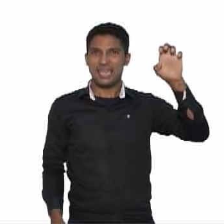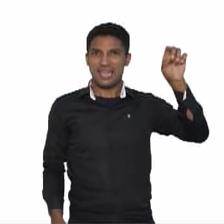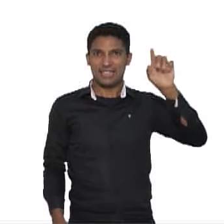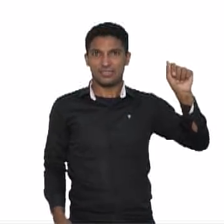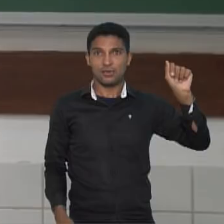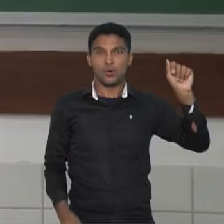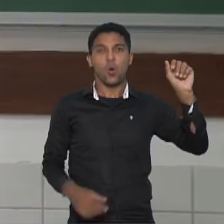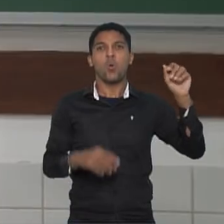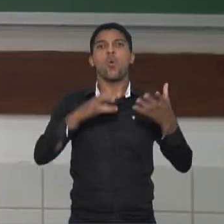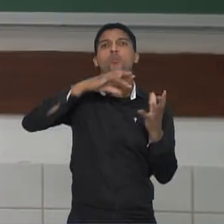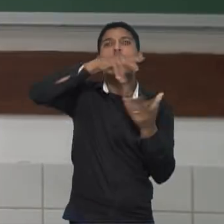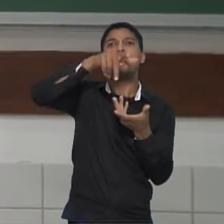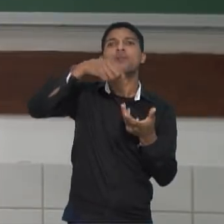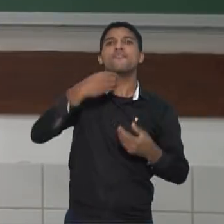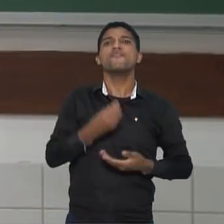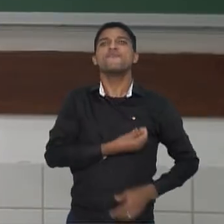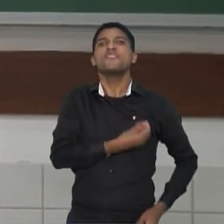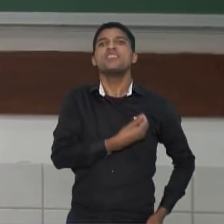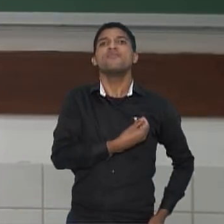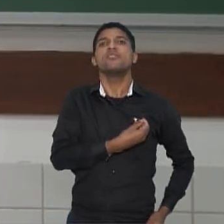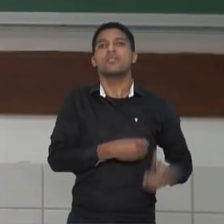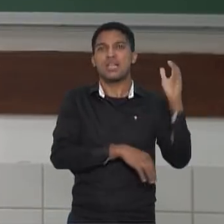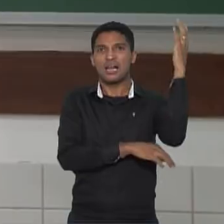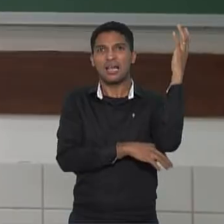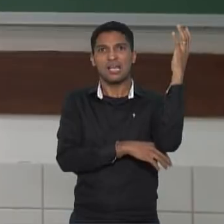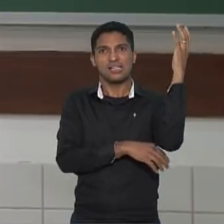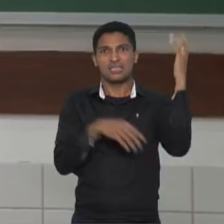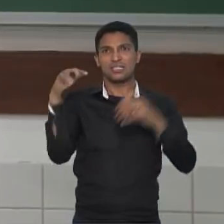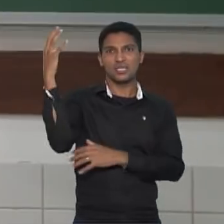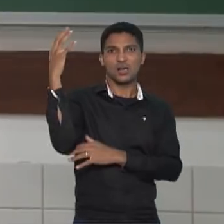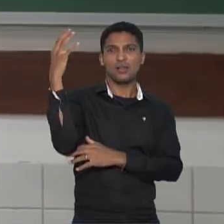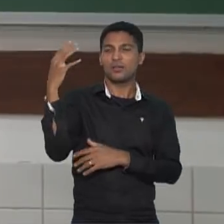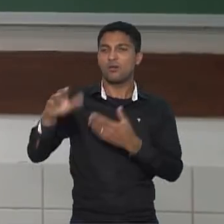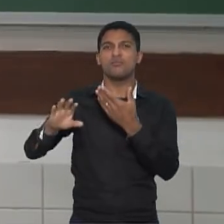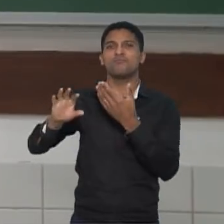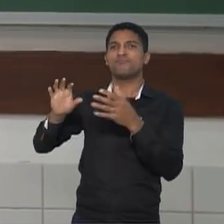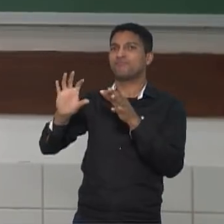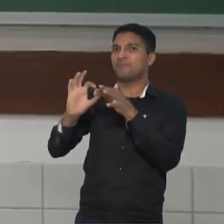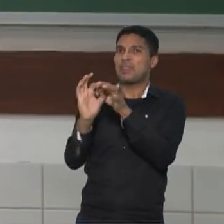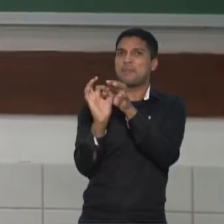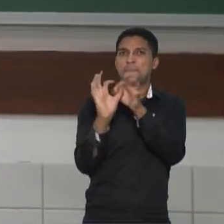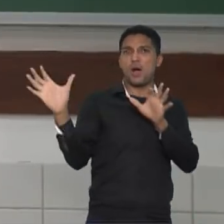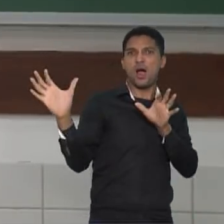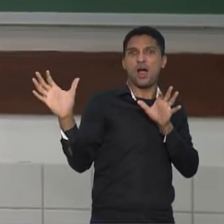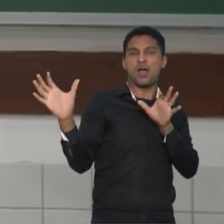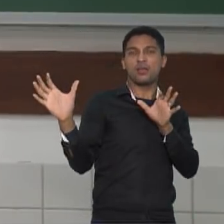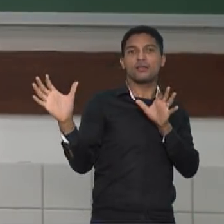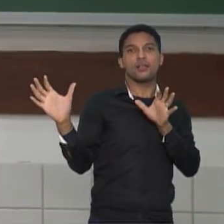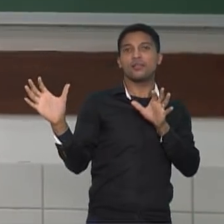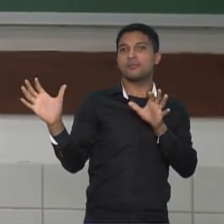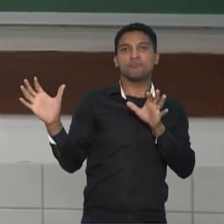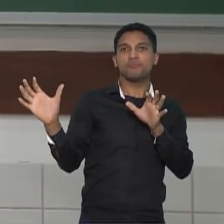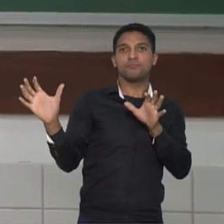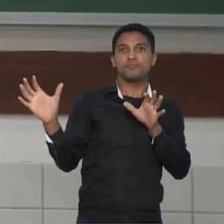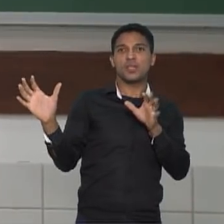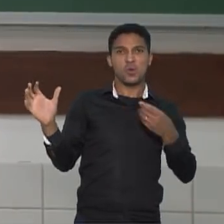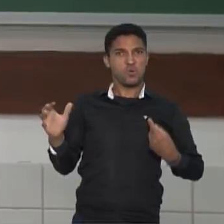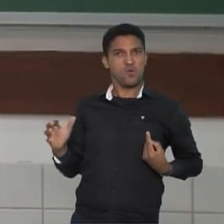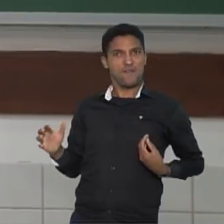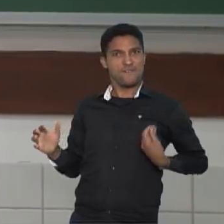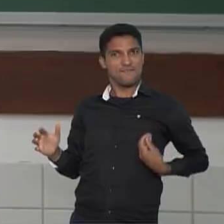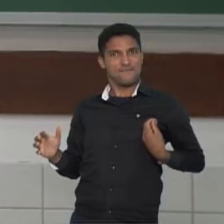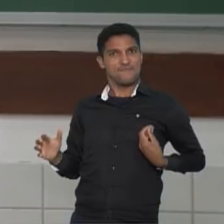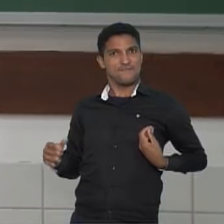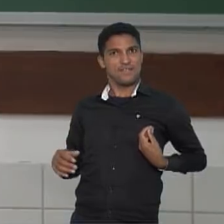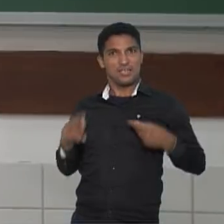vive. Então, de novo, essa palavrinha da alienação aparecendo aí. A gente, a partir